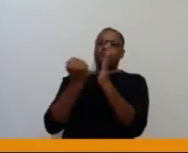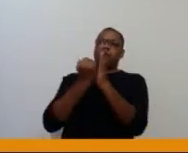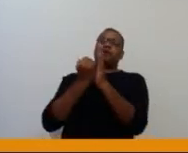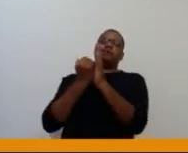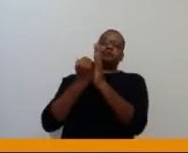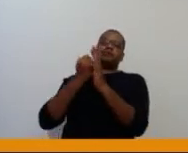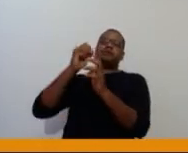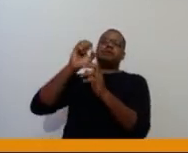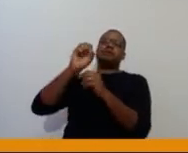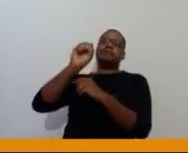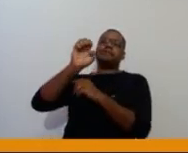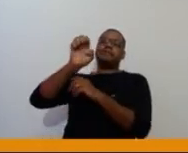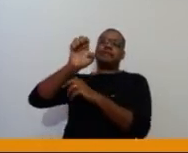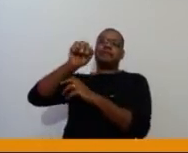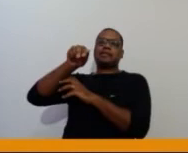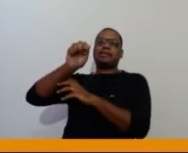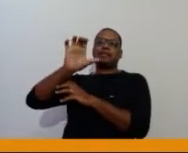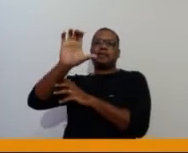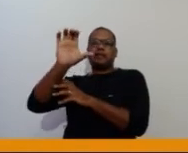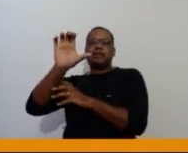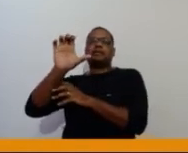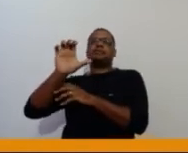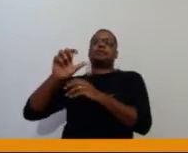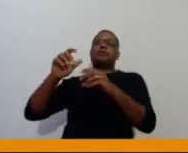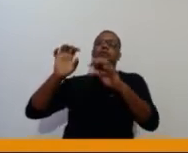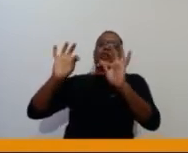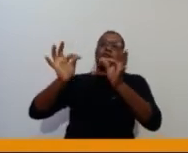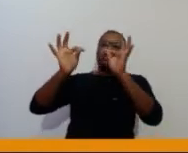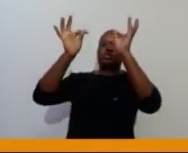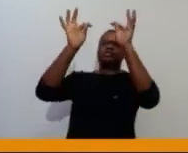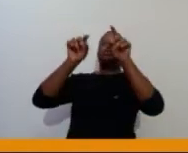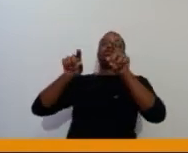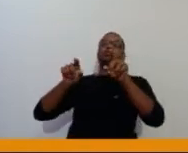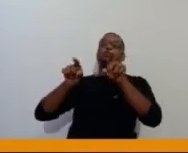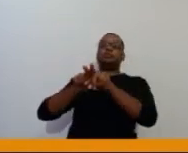com a tecnologia na educação, sim, não é isso?